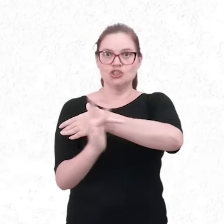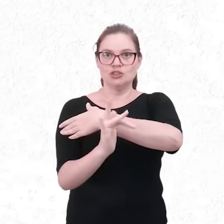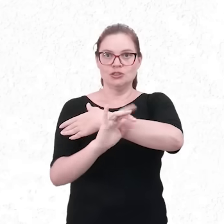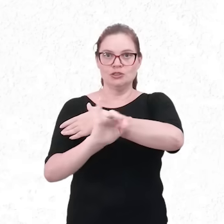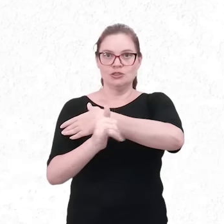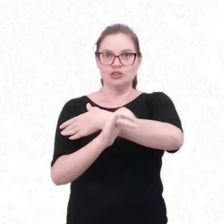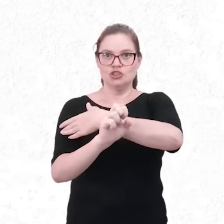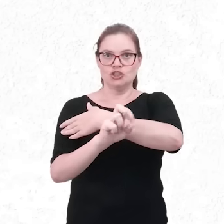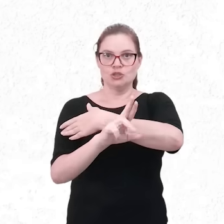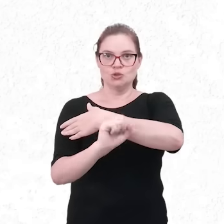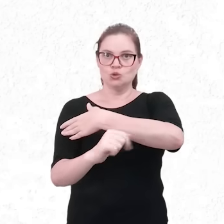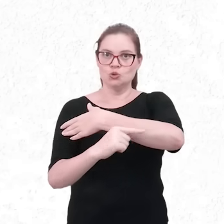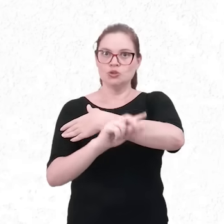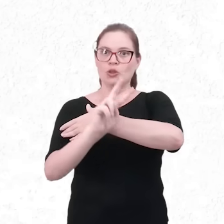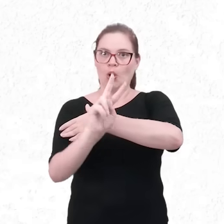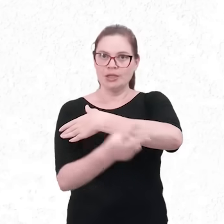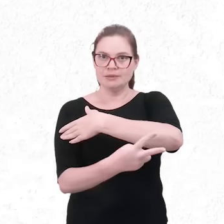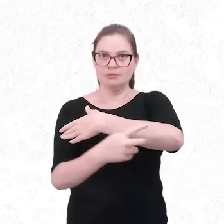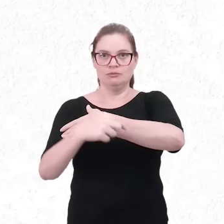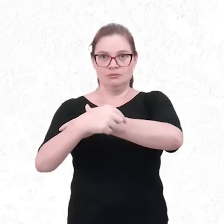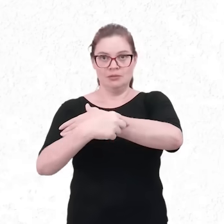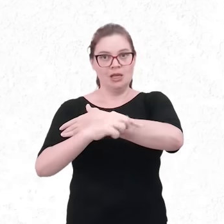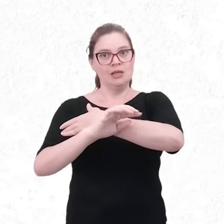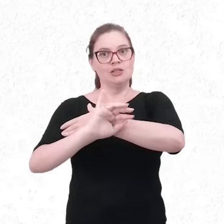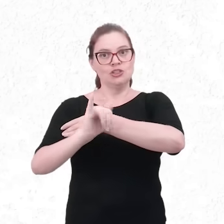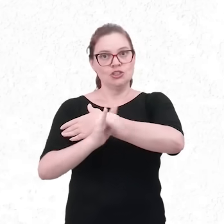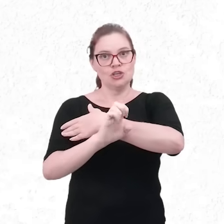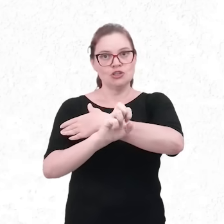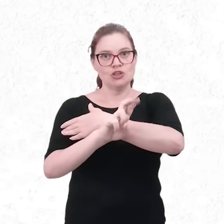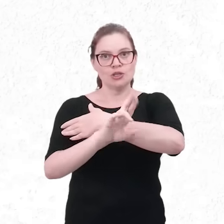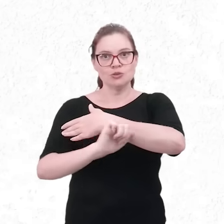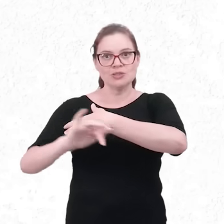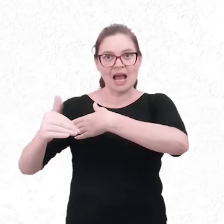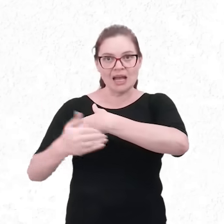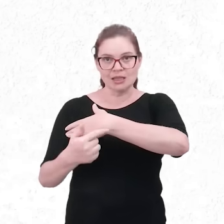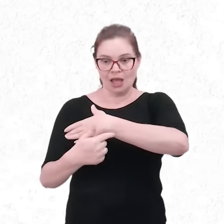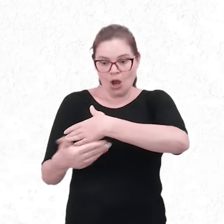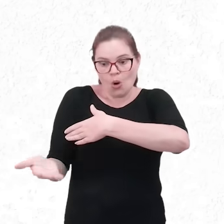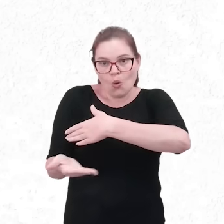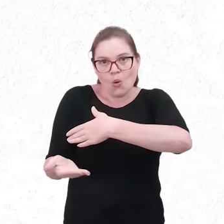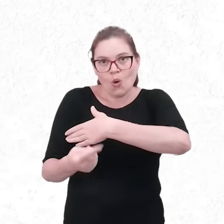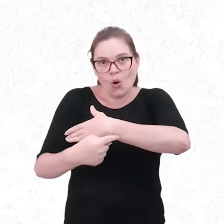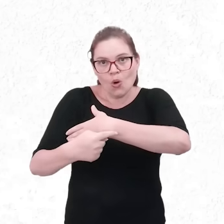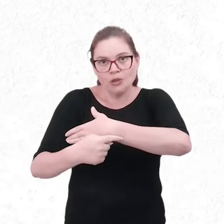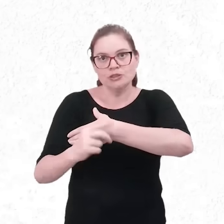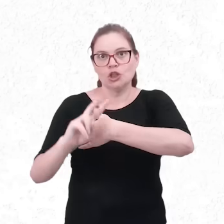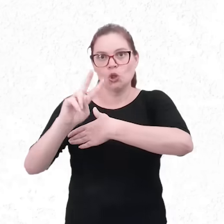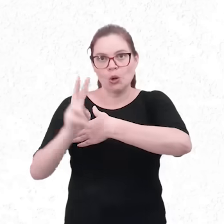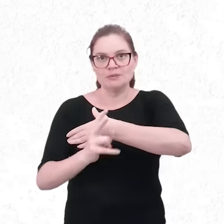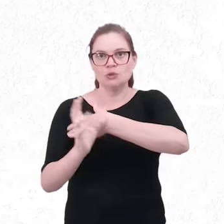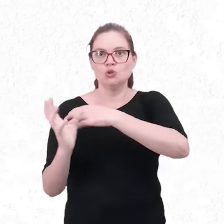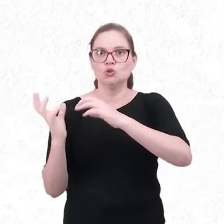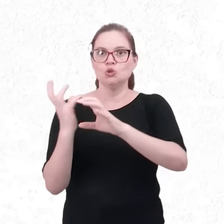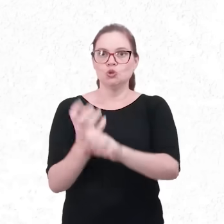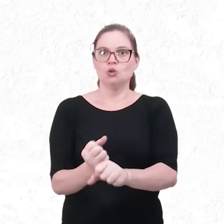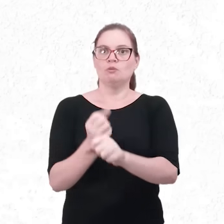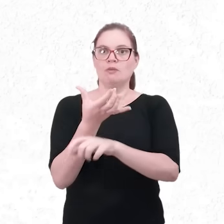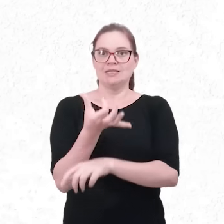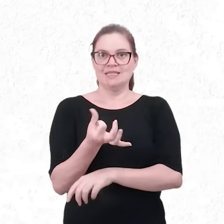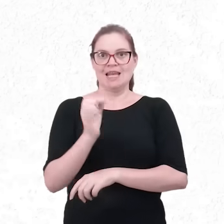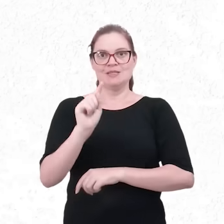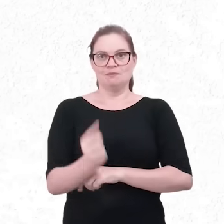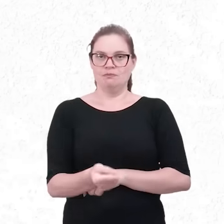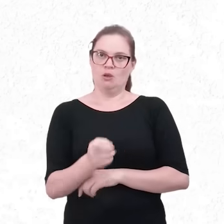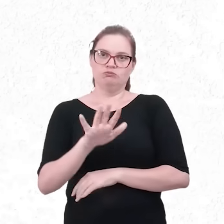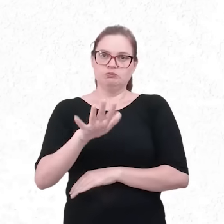anos. Ou até o arrebatamento, mas em números arredondados. Claro, do dia e hora ninguém sabe, só o Pai que está nos